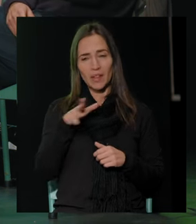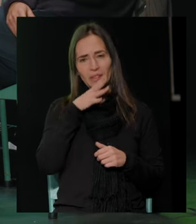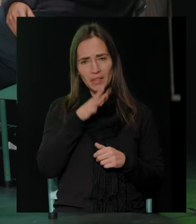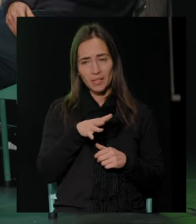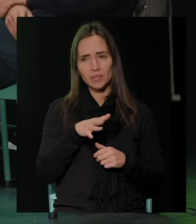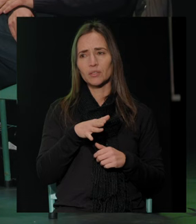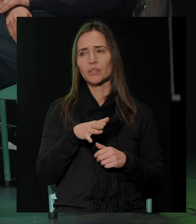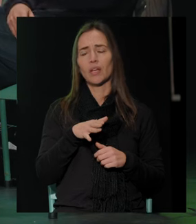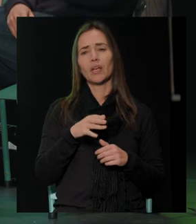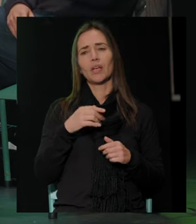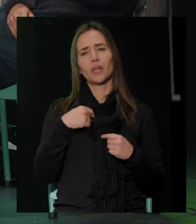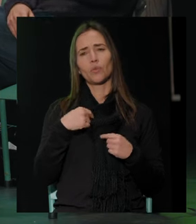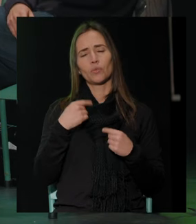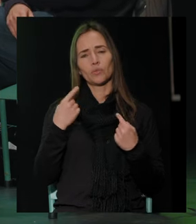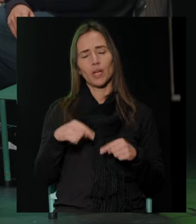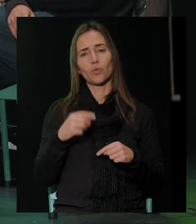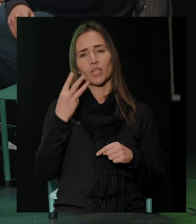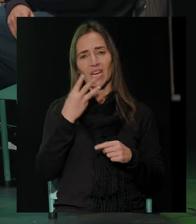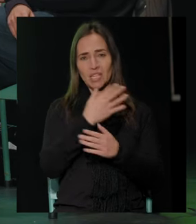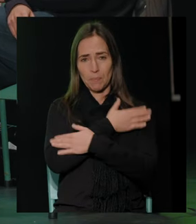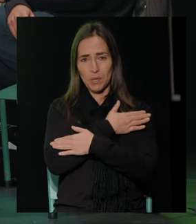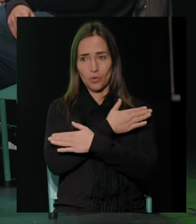coisas. Aliás, eu tenho três amigos